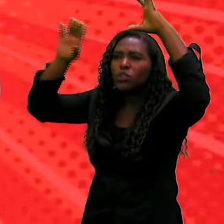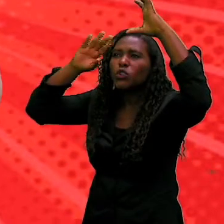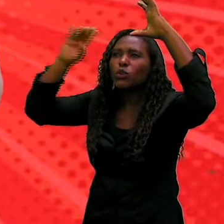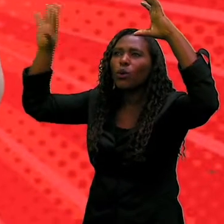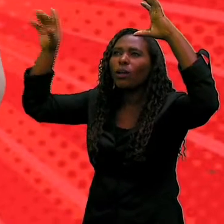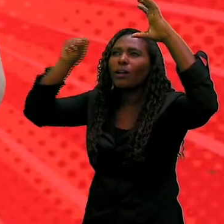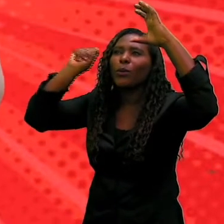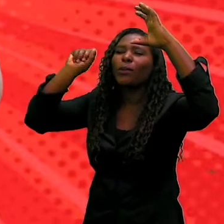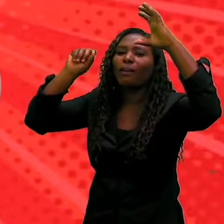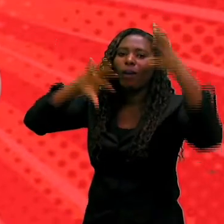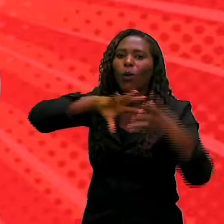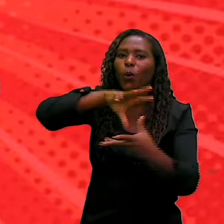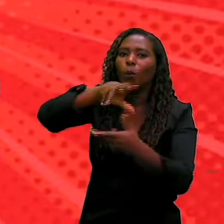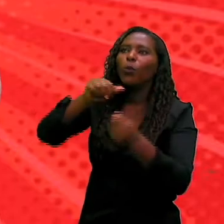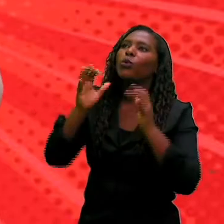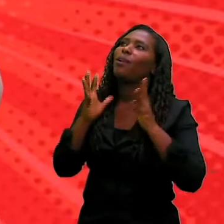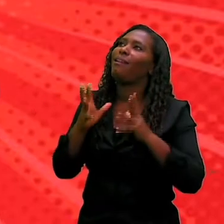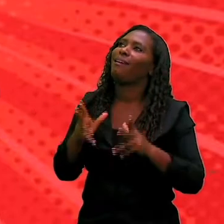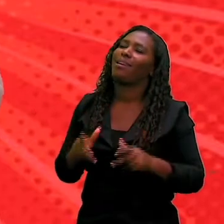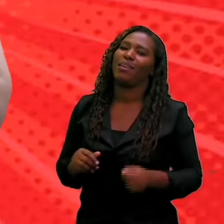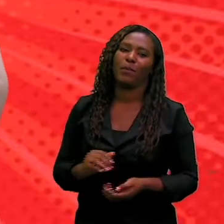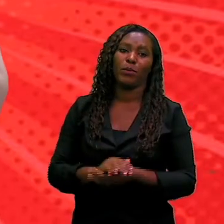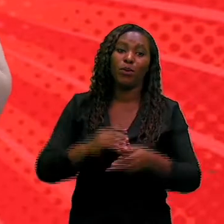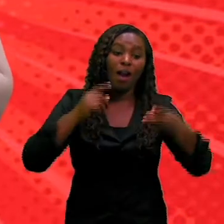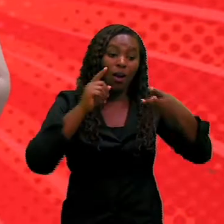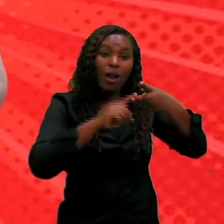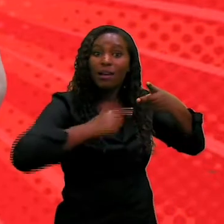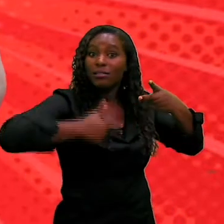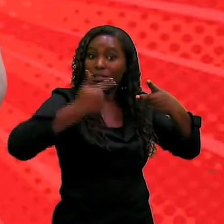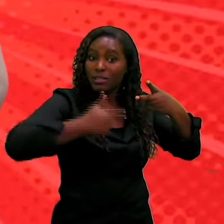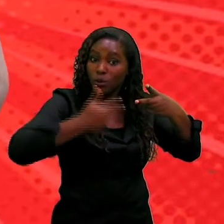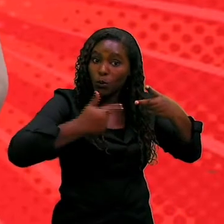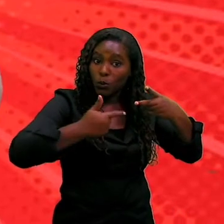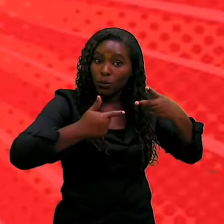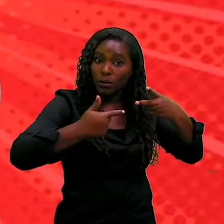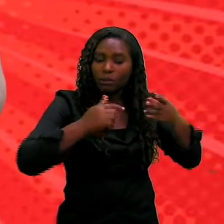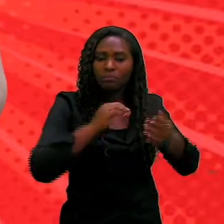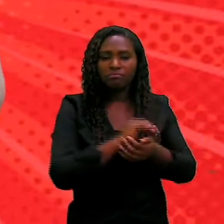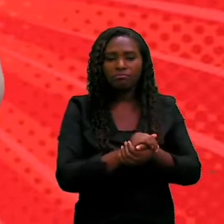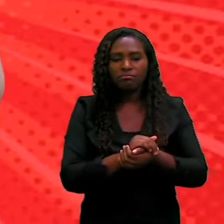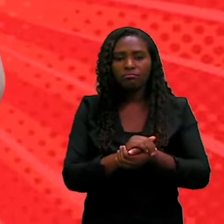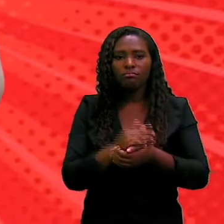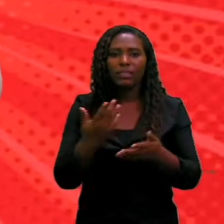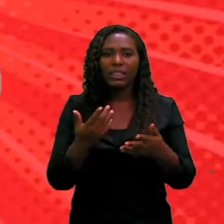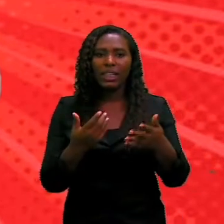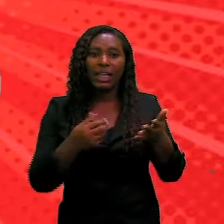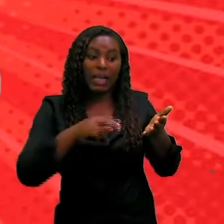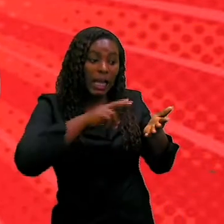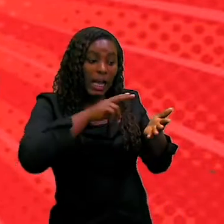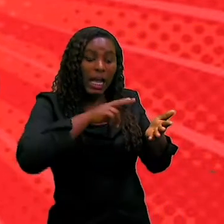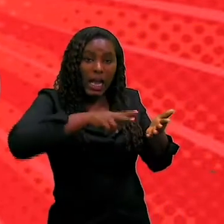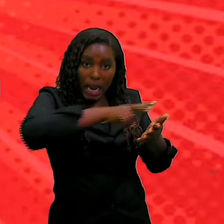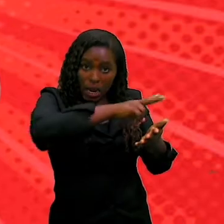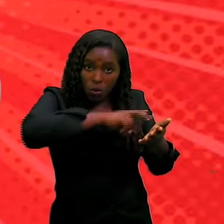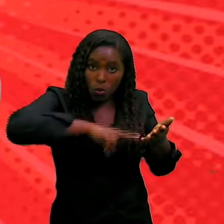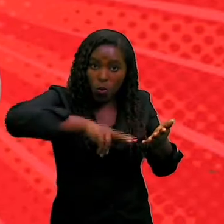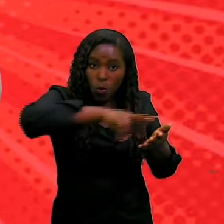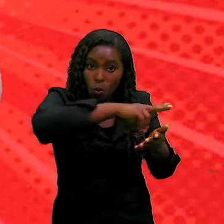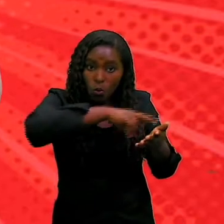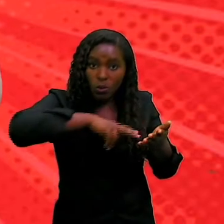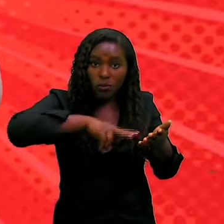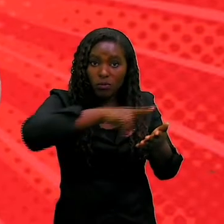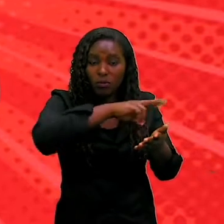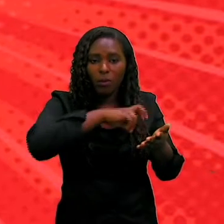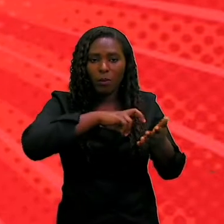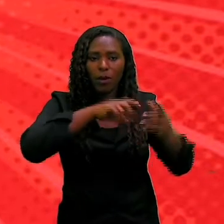onde? Aí, nas lixeiras, escrito o quê? Lixo. E a linguagem não verbal,